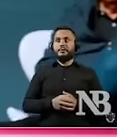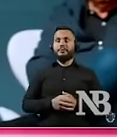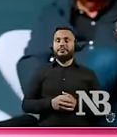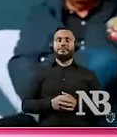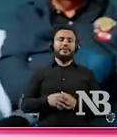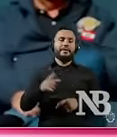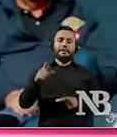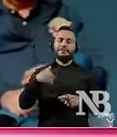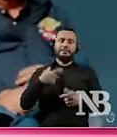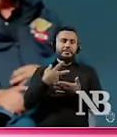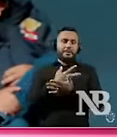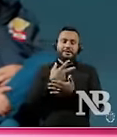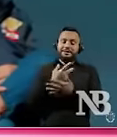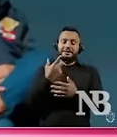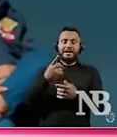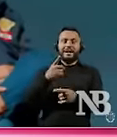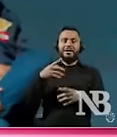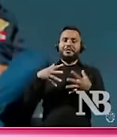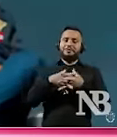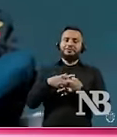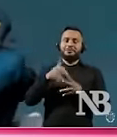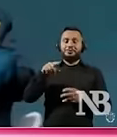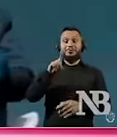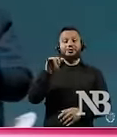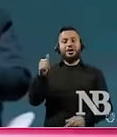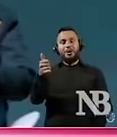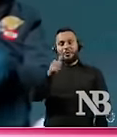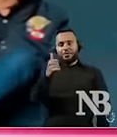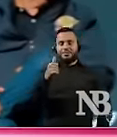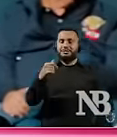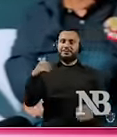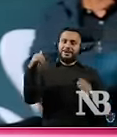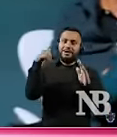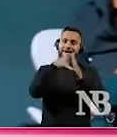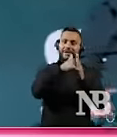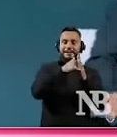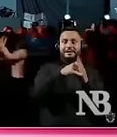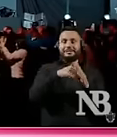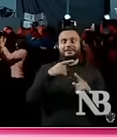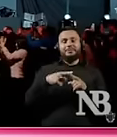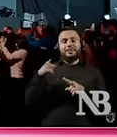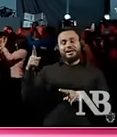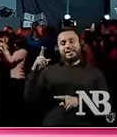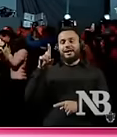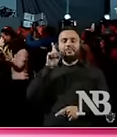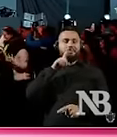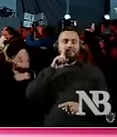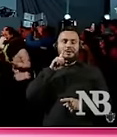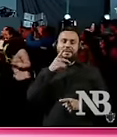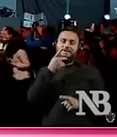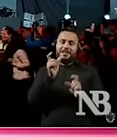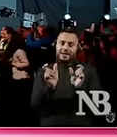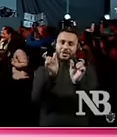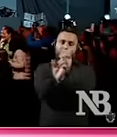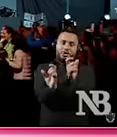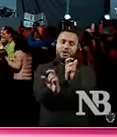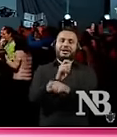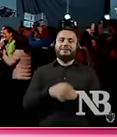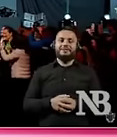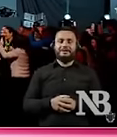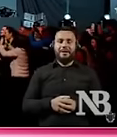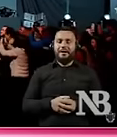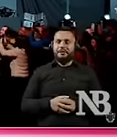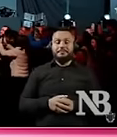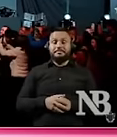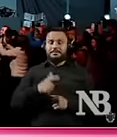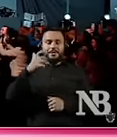desculpa, e aí por isso que eu confundi, ah, desculpa, gente, ai, quando bate o inglês na mente, perdão, tô zoando. E